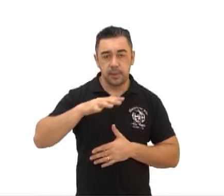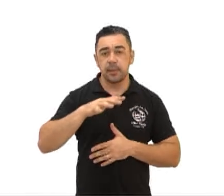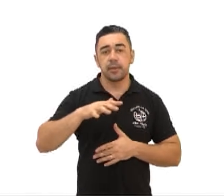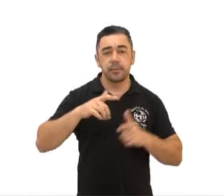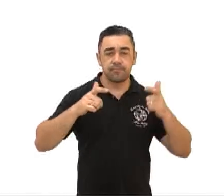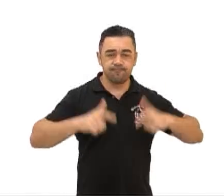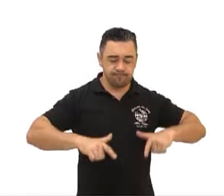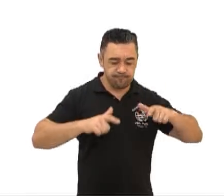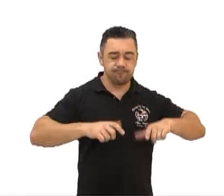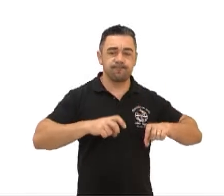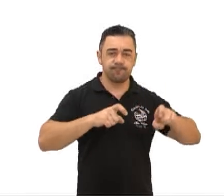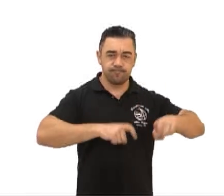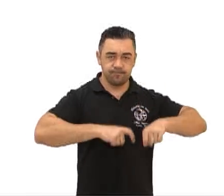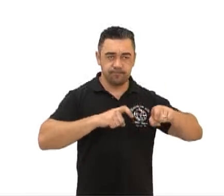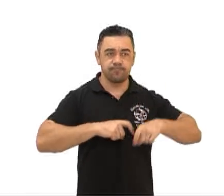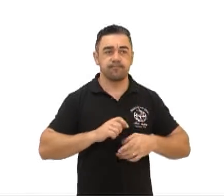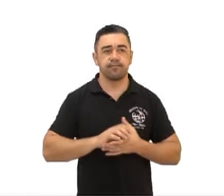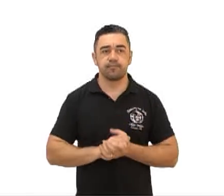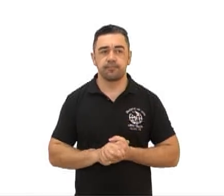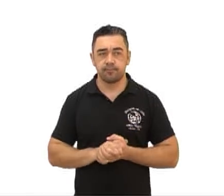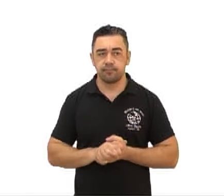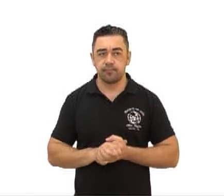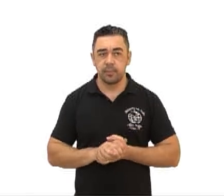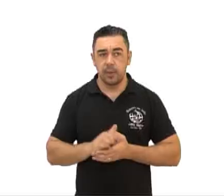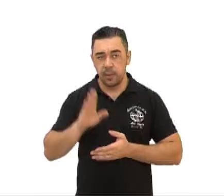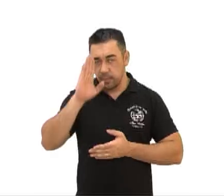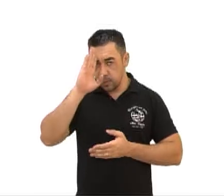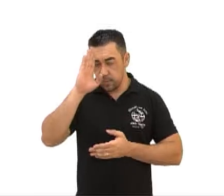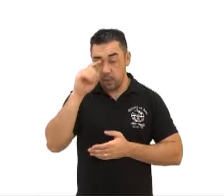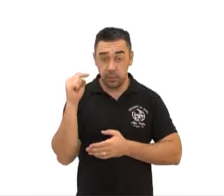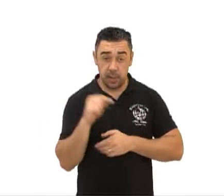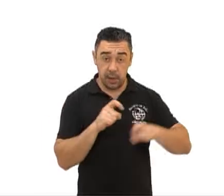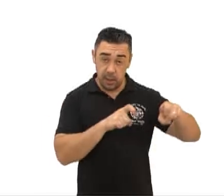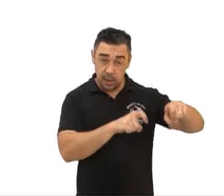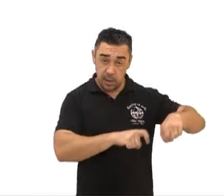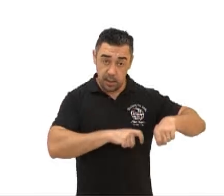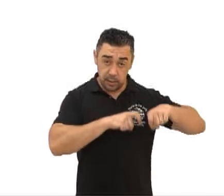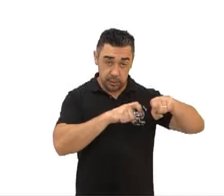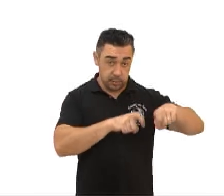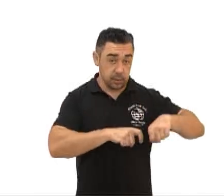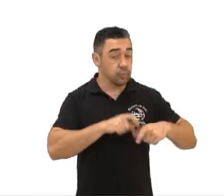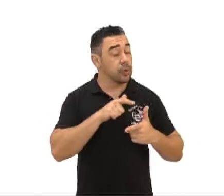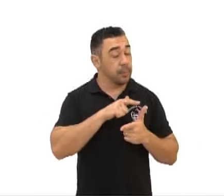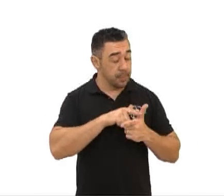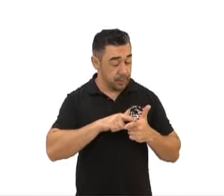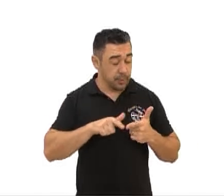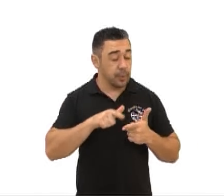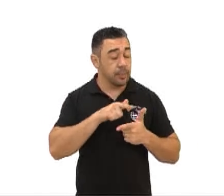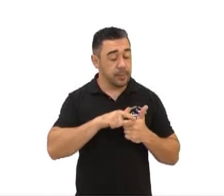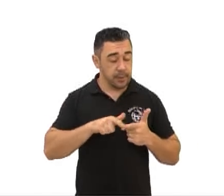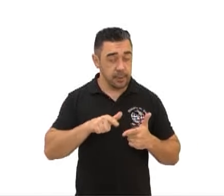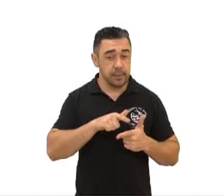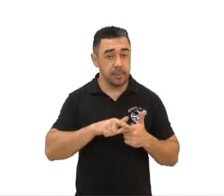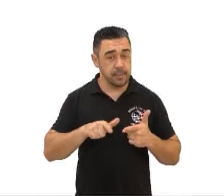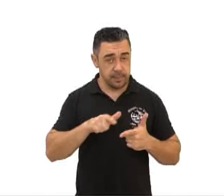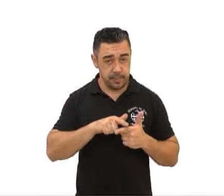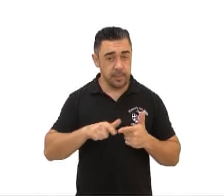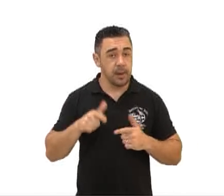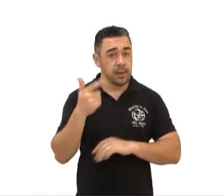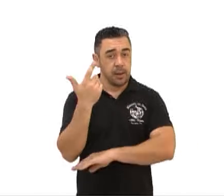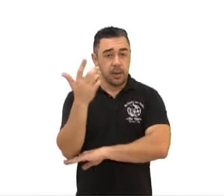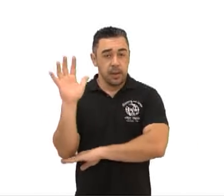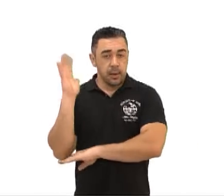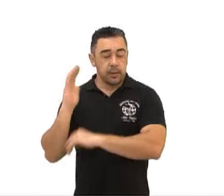falar um pouquinho de cada um, A agricultura, ela gera problemas ambientais. Nós falamos um pouquinho ali do uso